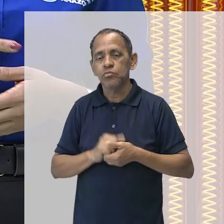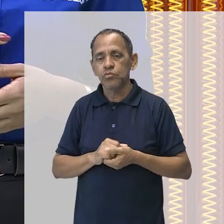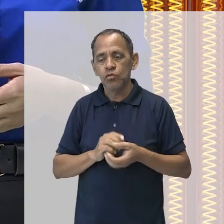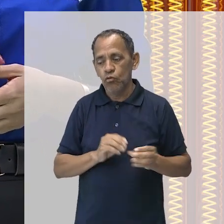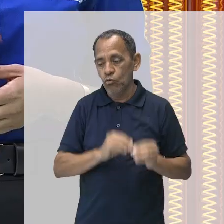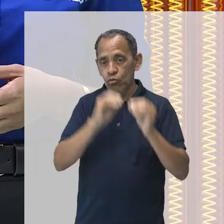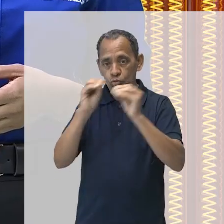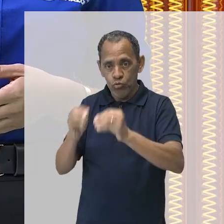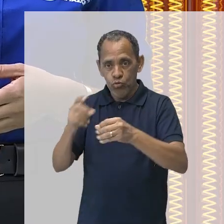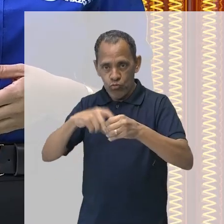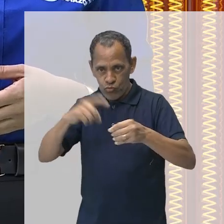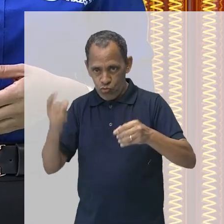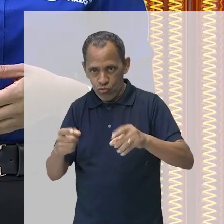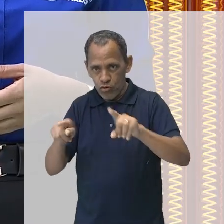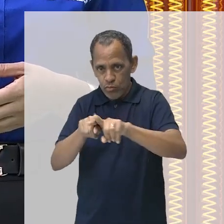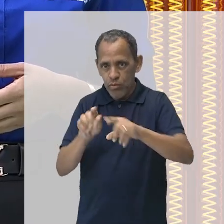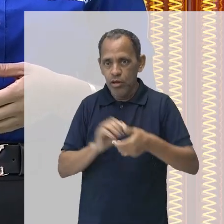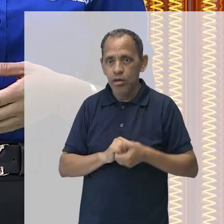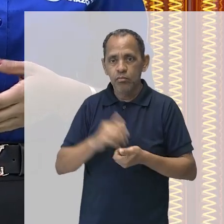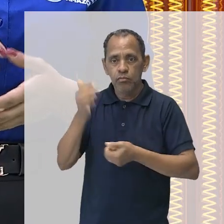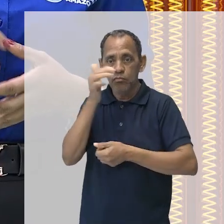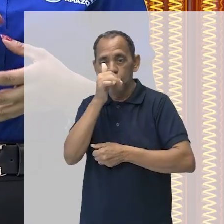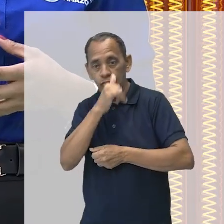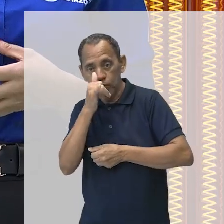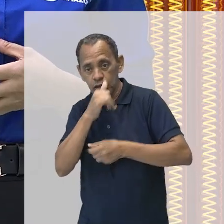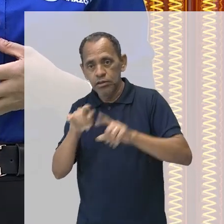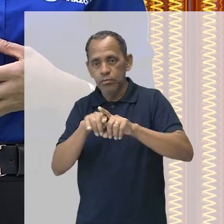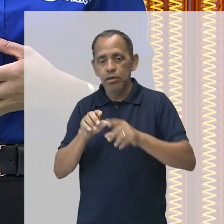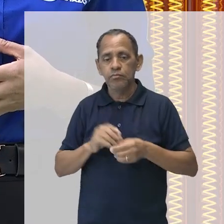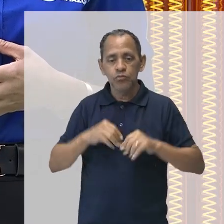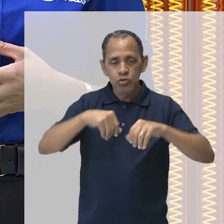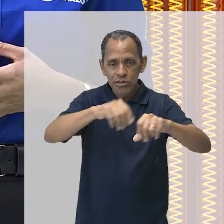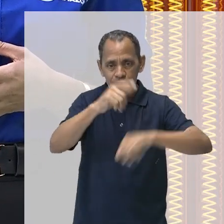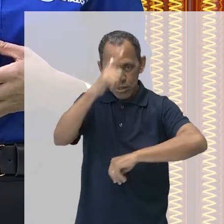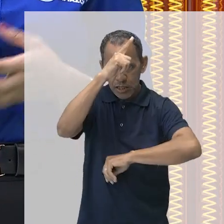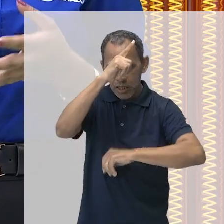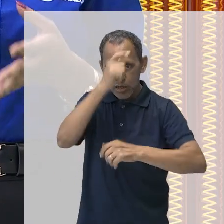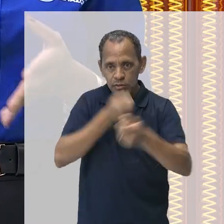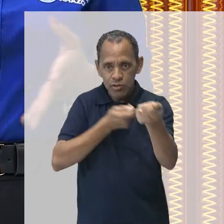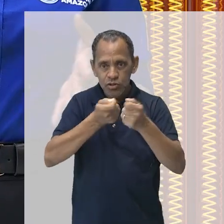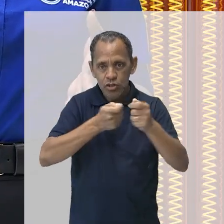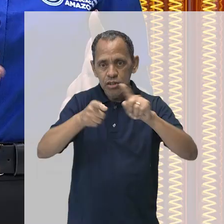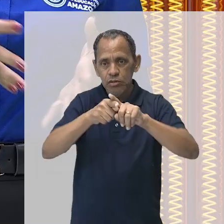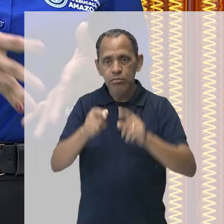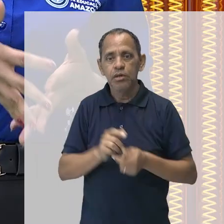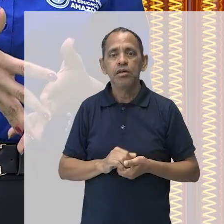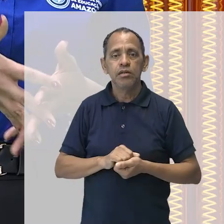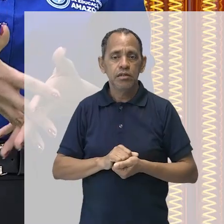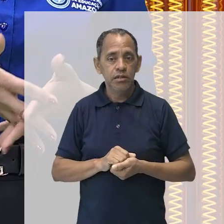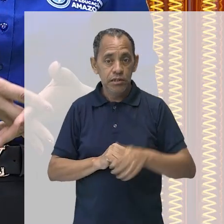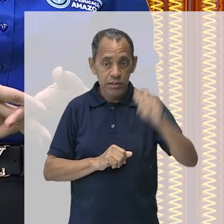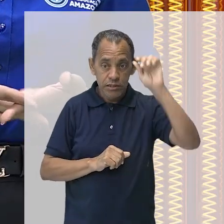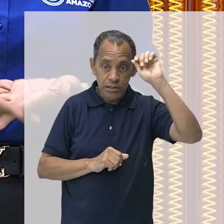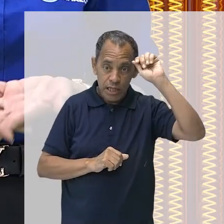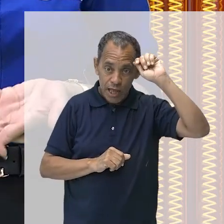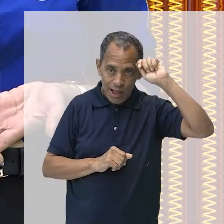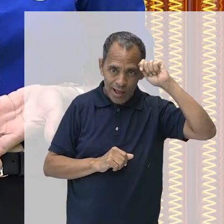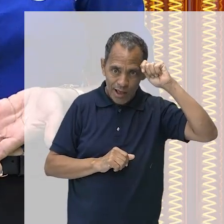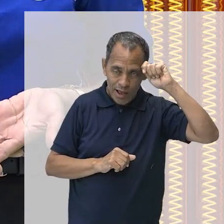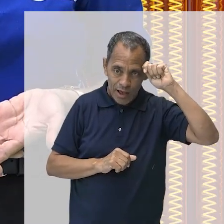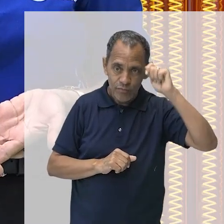França. Os territórios que a Alemanha estava ali administrando na Ásia e na África foram para as potências que